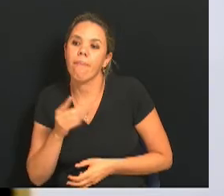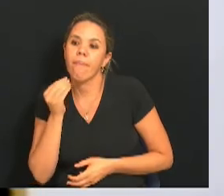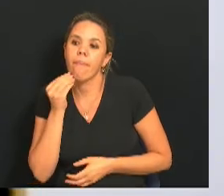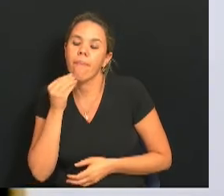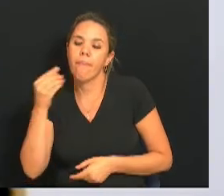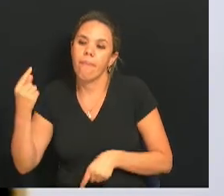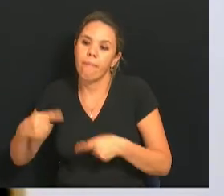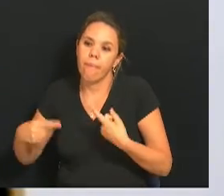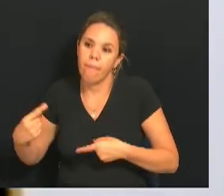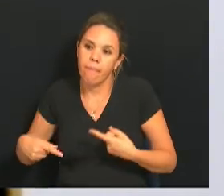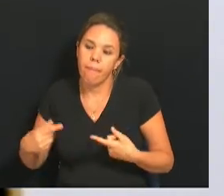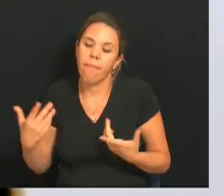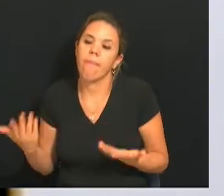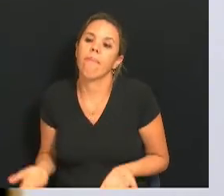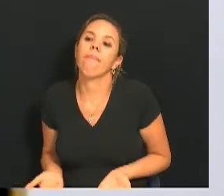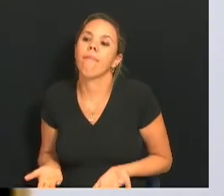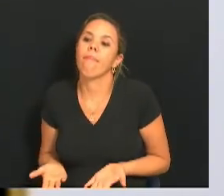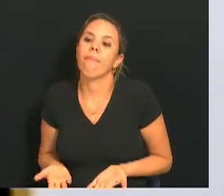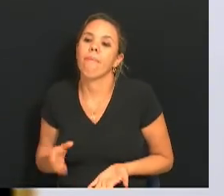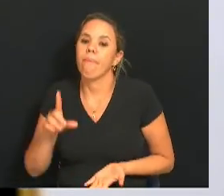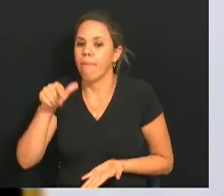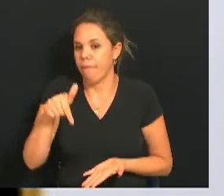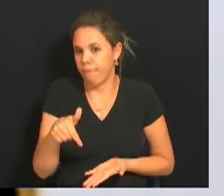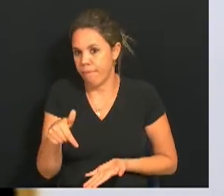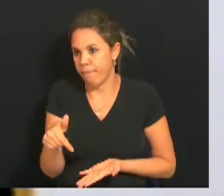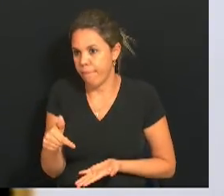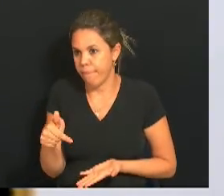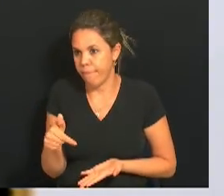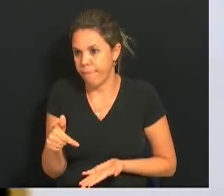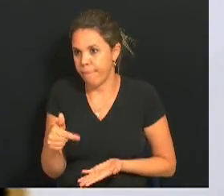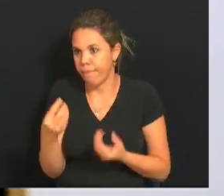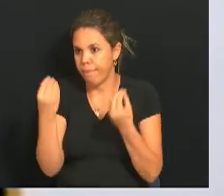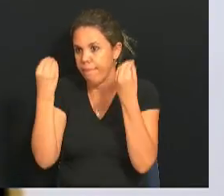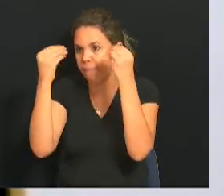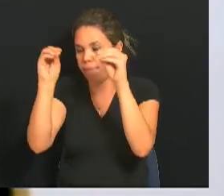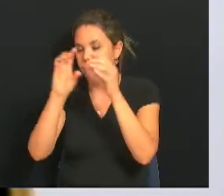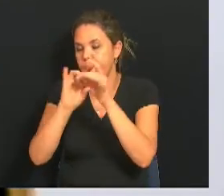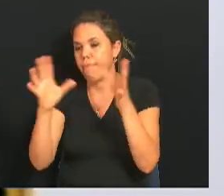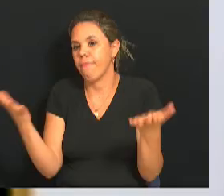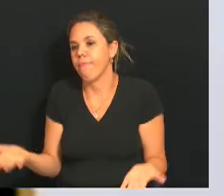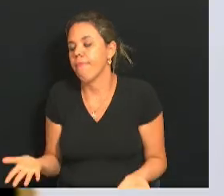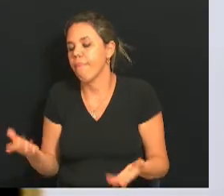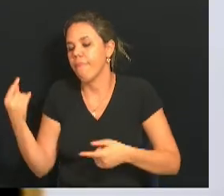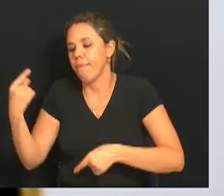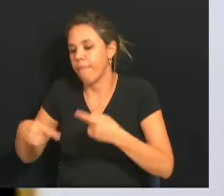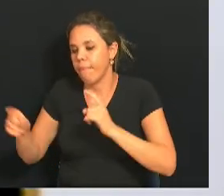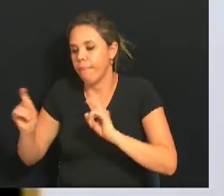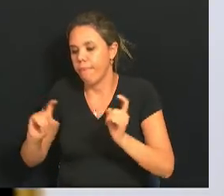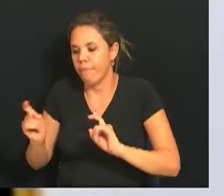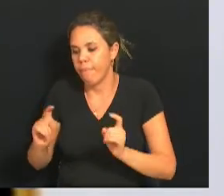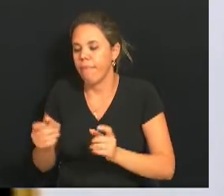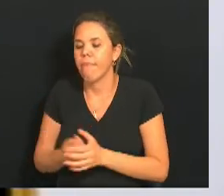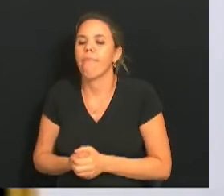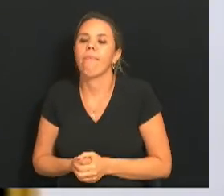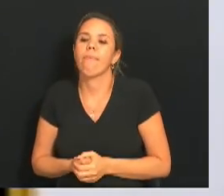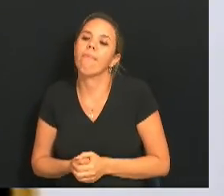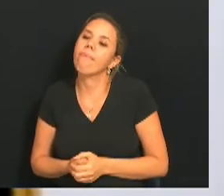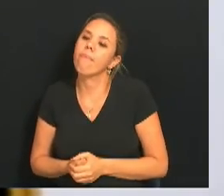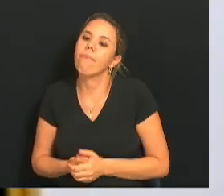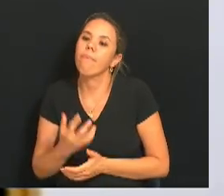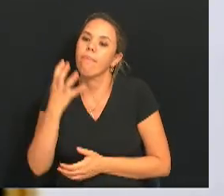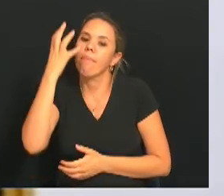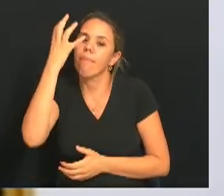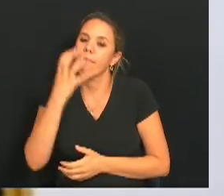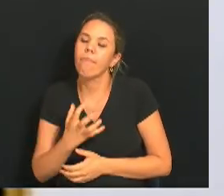debater e depois colocar em pauta e com seriedade